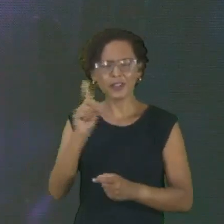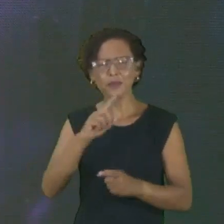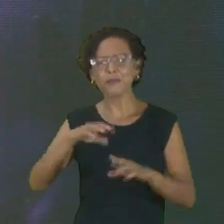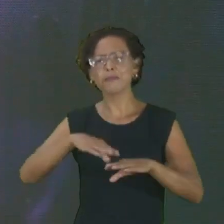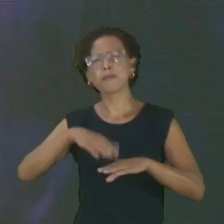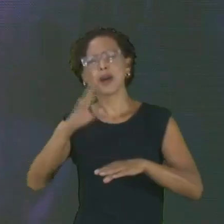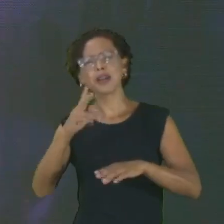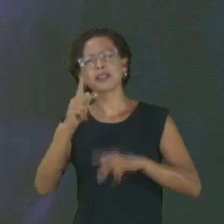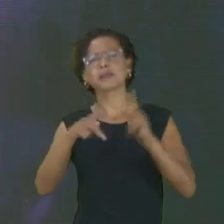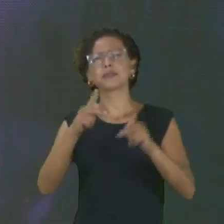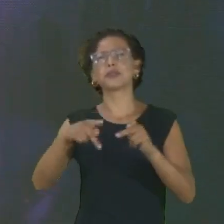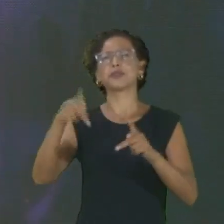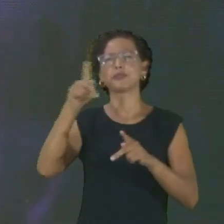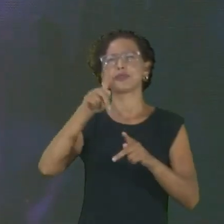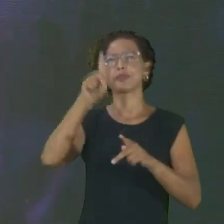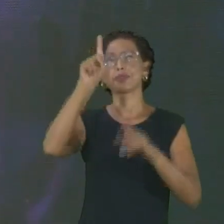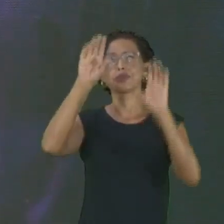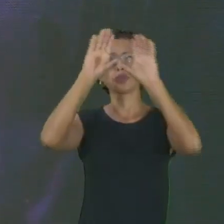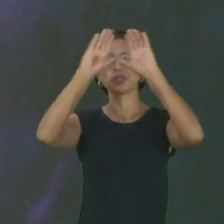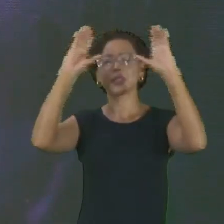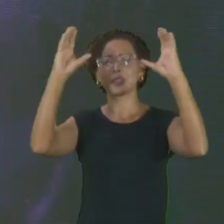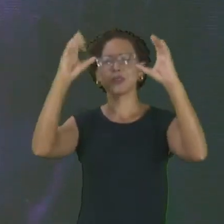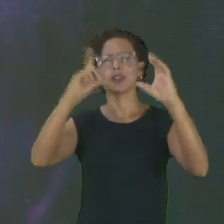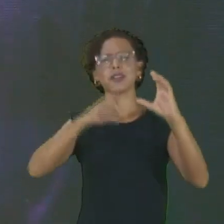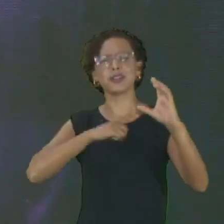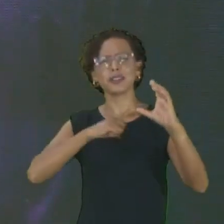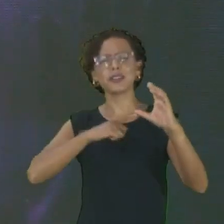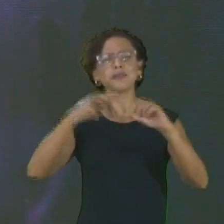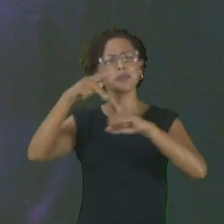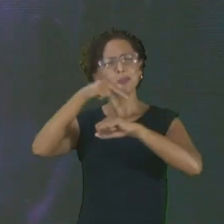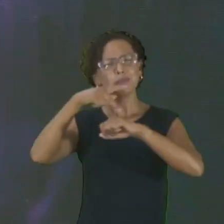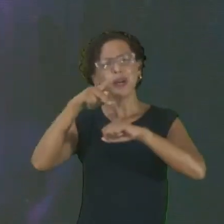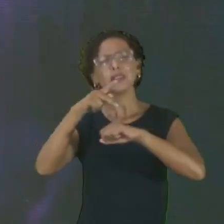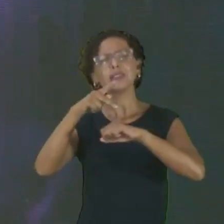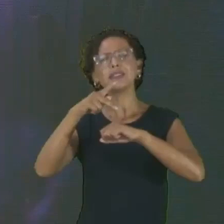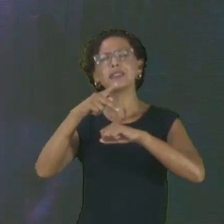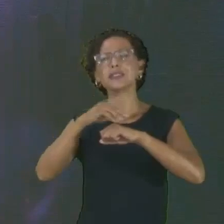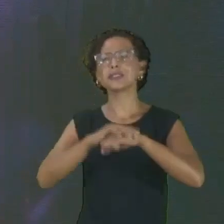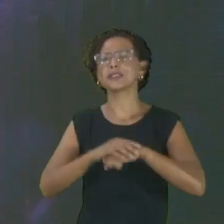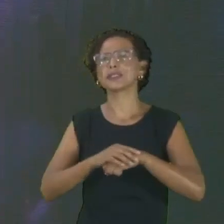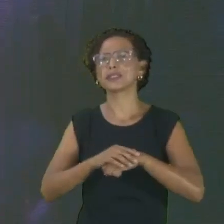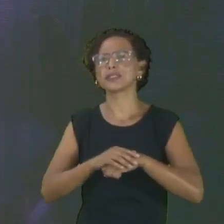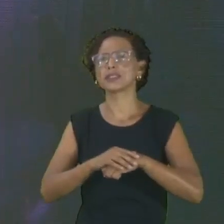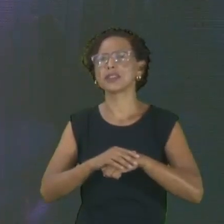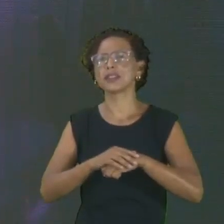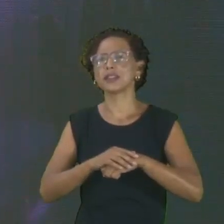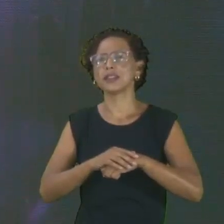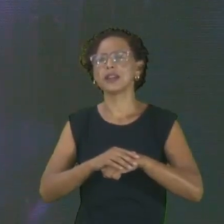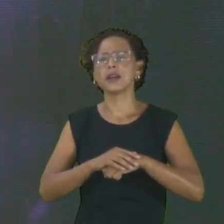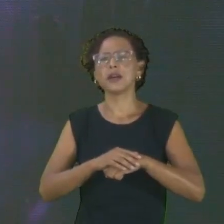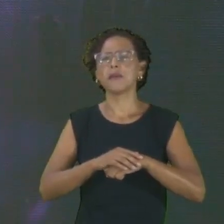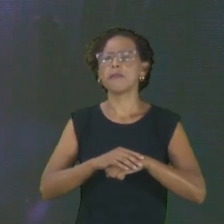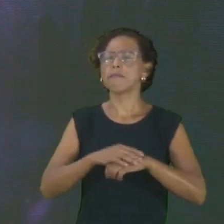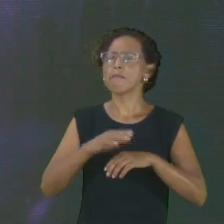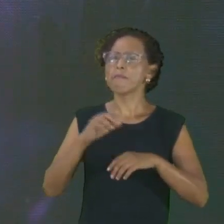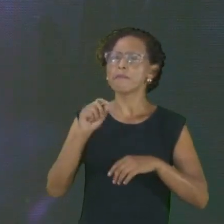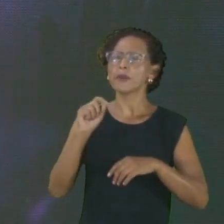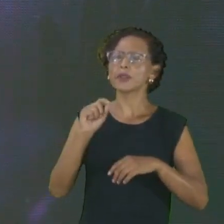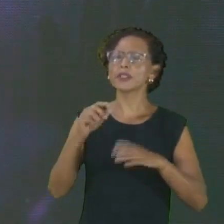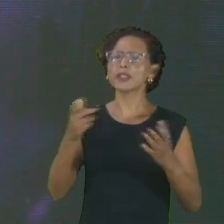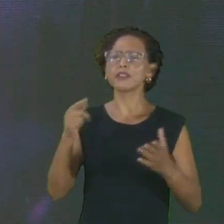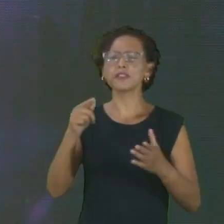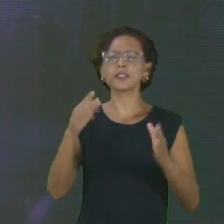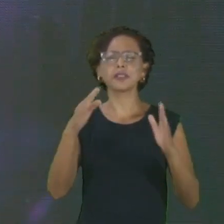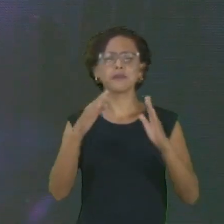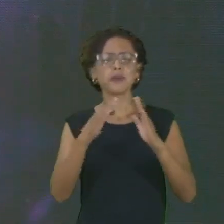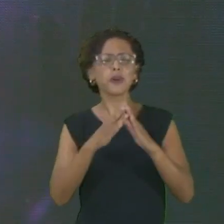céu. Nós temos uma pátria. Muito embora você more numa cidade e você